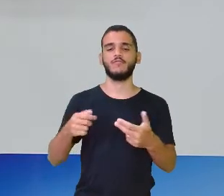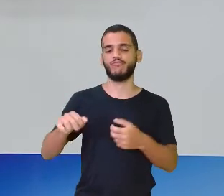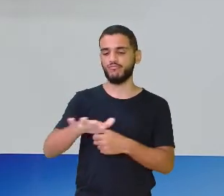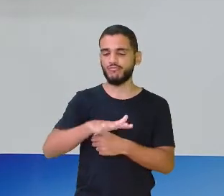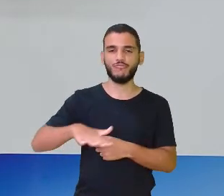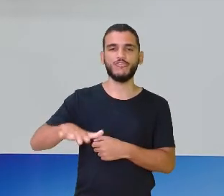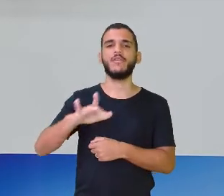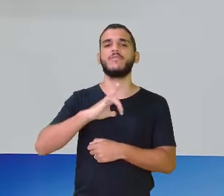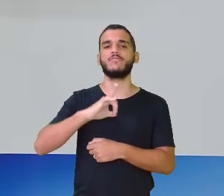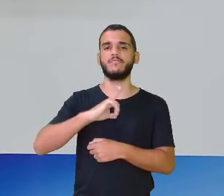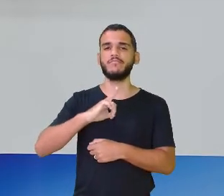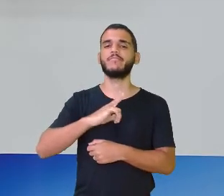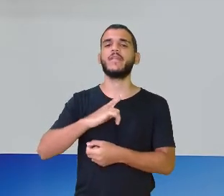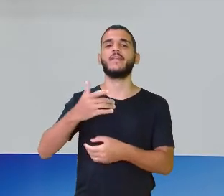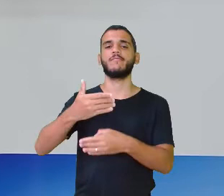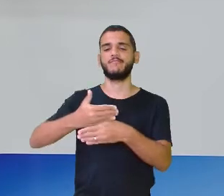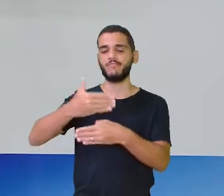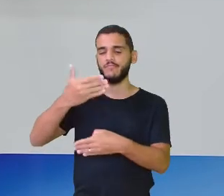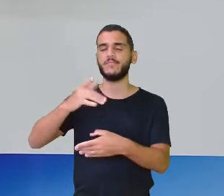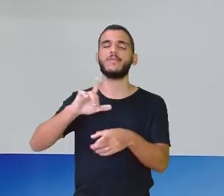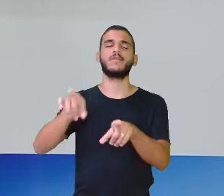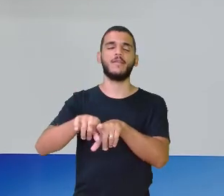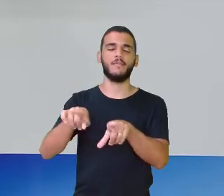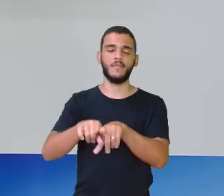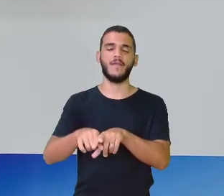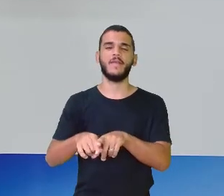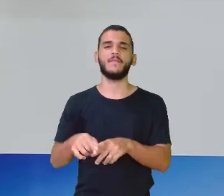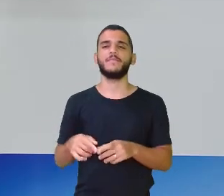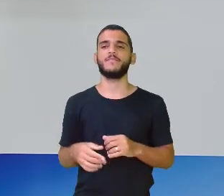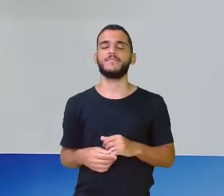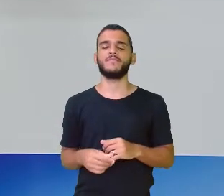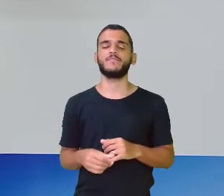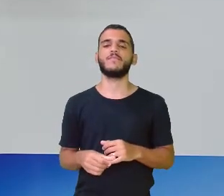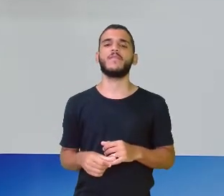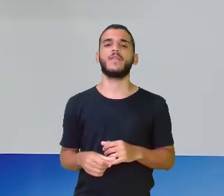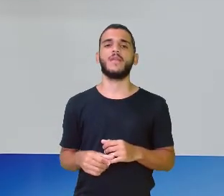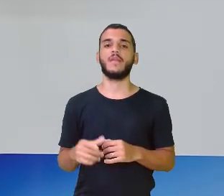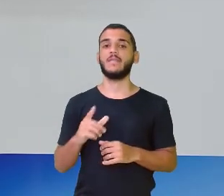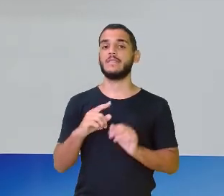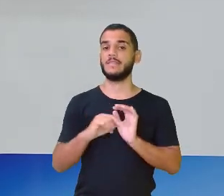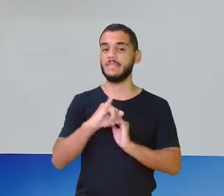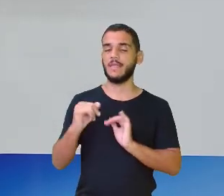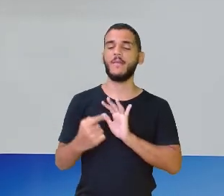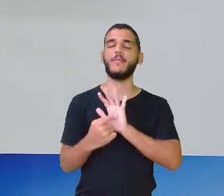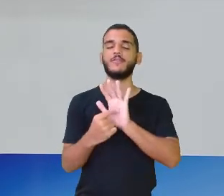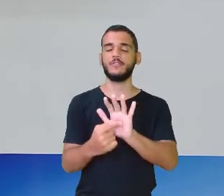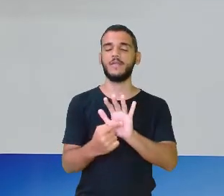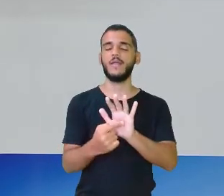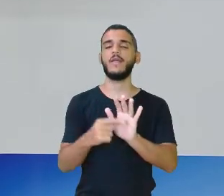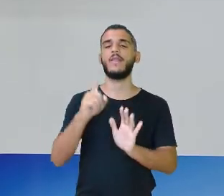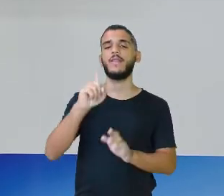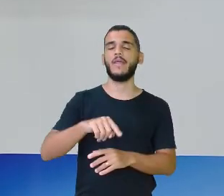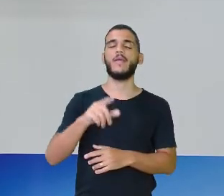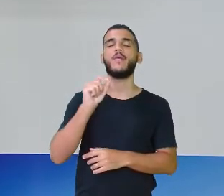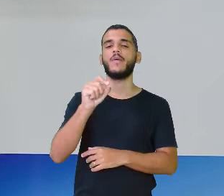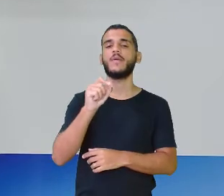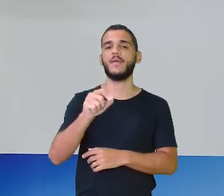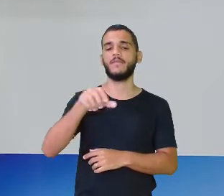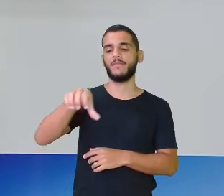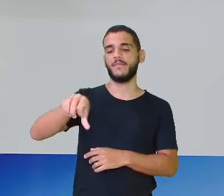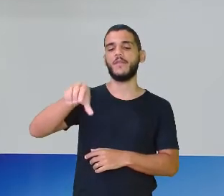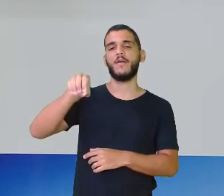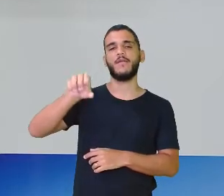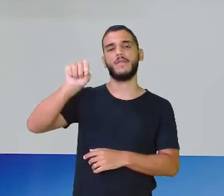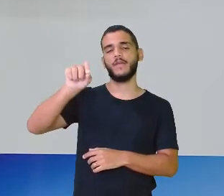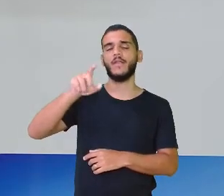pegasse a marcação que eu falei para vocês e colocasse ângulos de 90 graus, de fato, é o ângulo